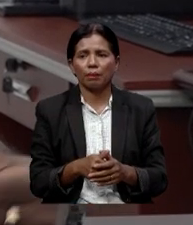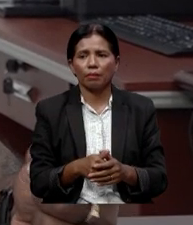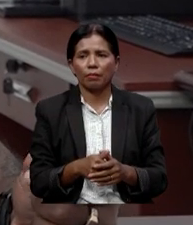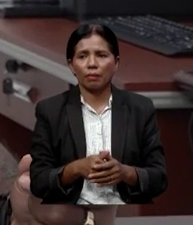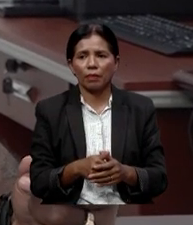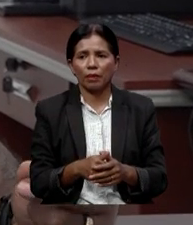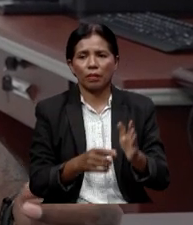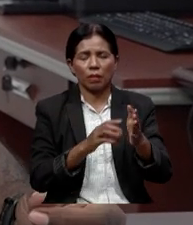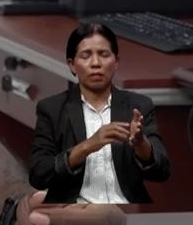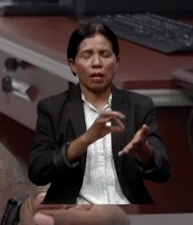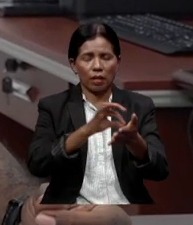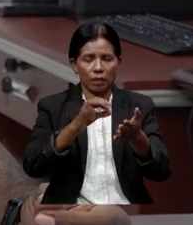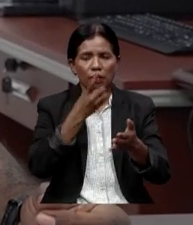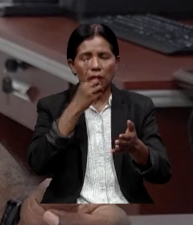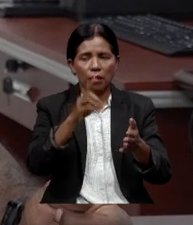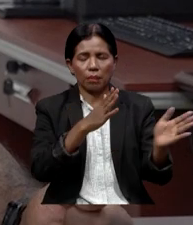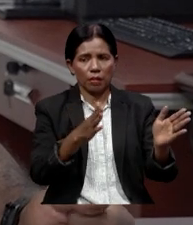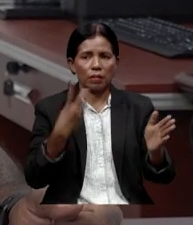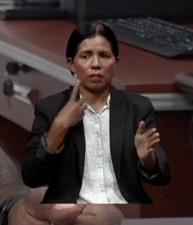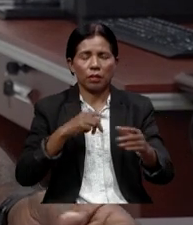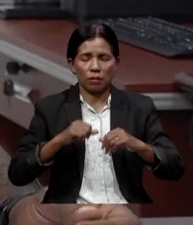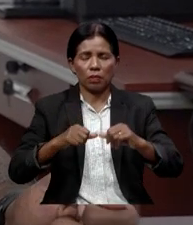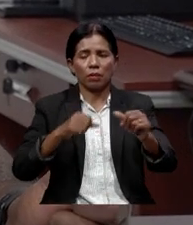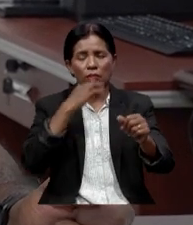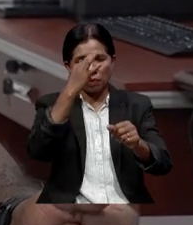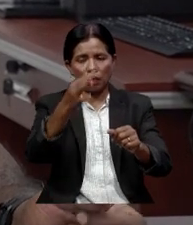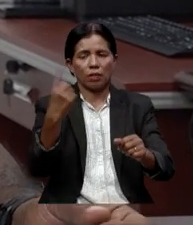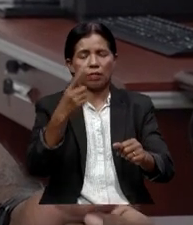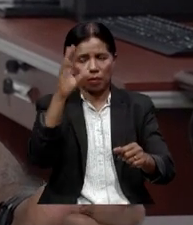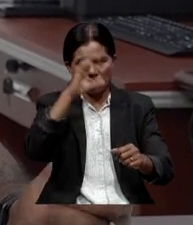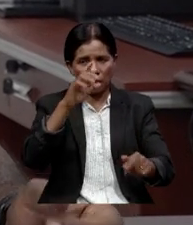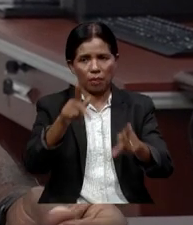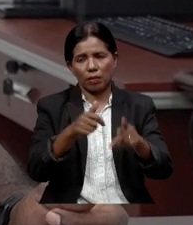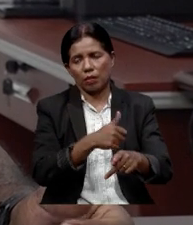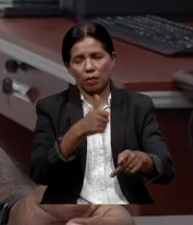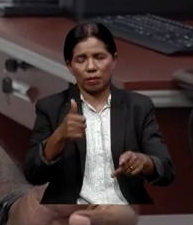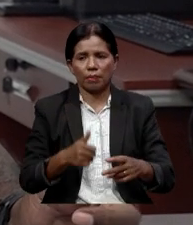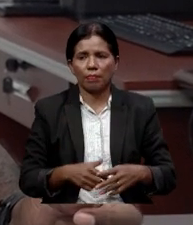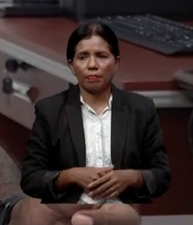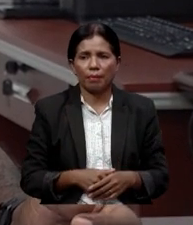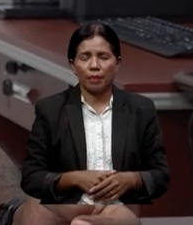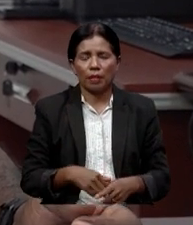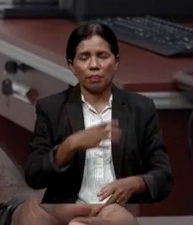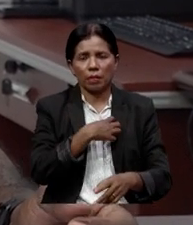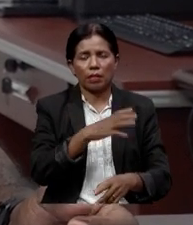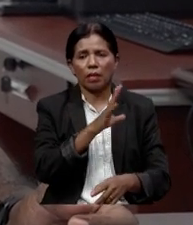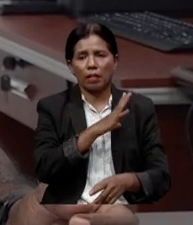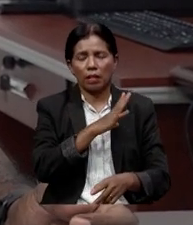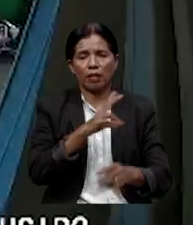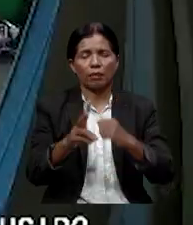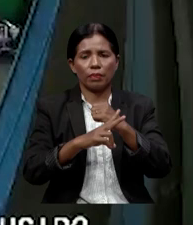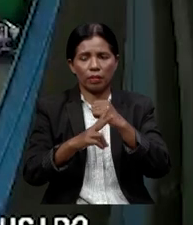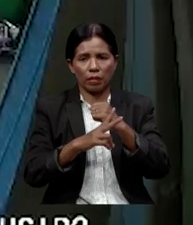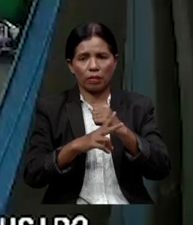sira presta uma declaração, depois processo ira neita se lá continua para na fata em boca tuir suspeito no mesmo halai. Polícia se rein vítima na